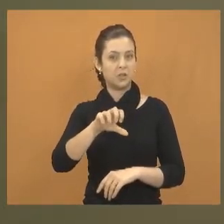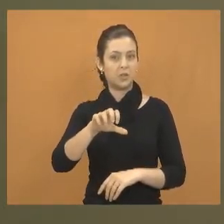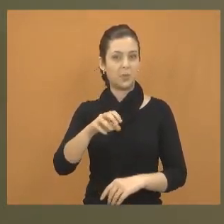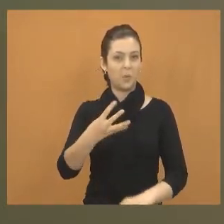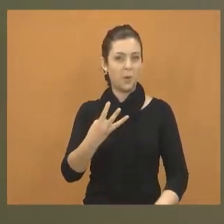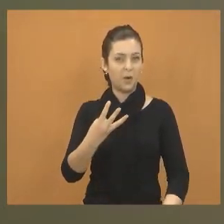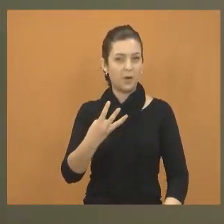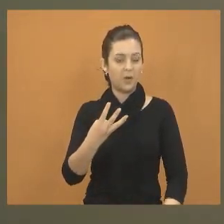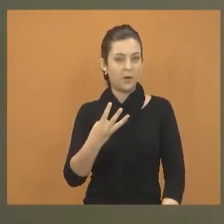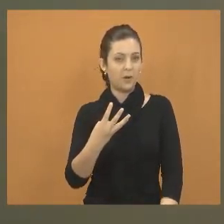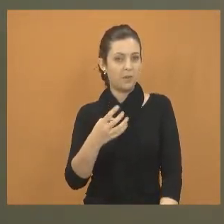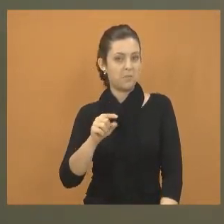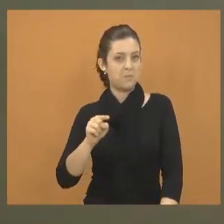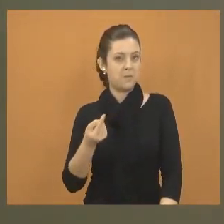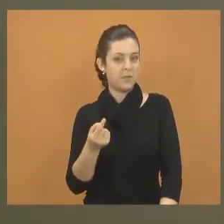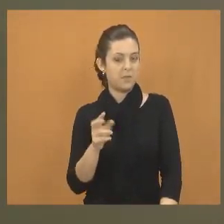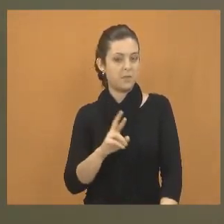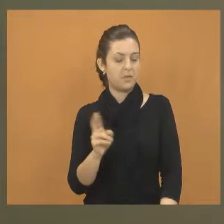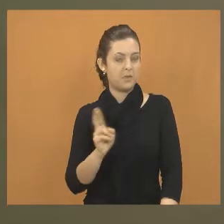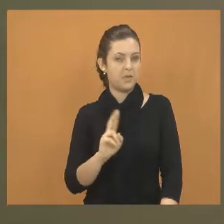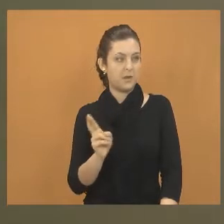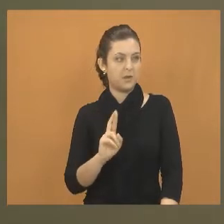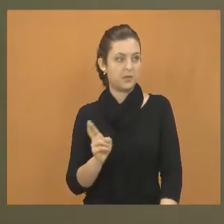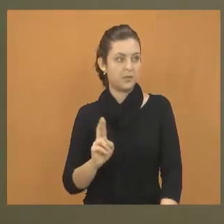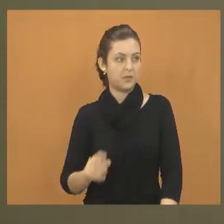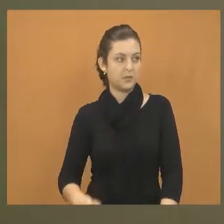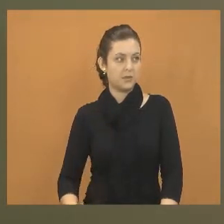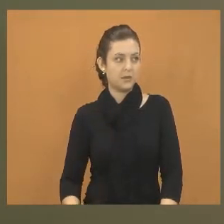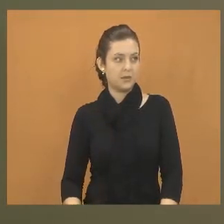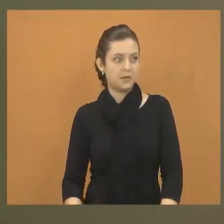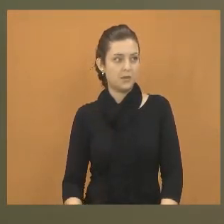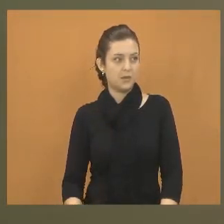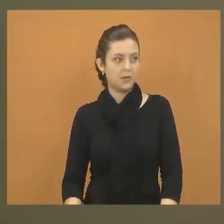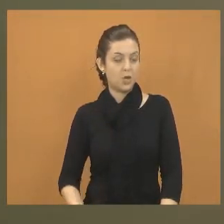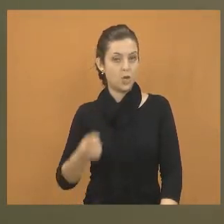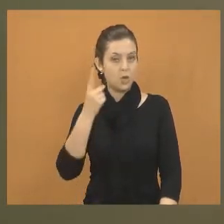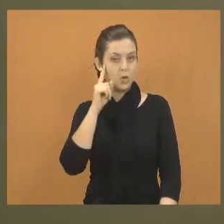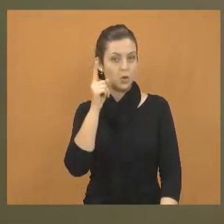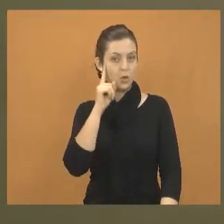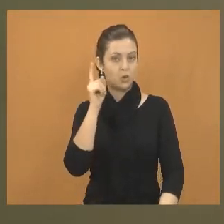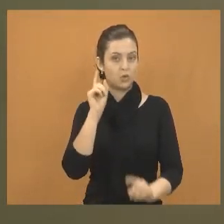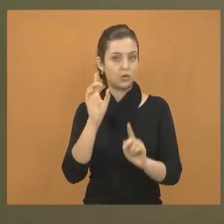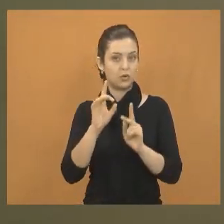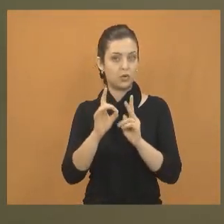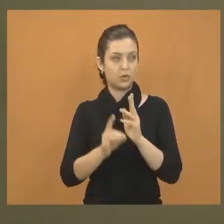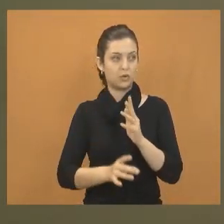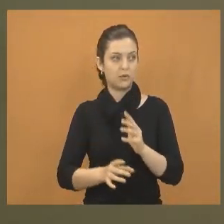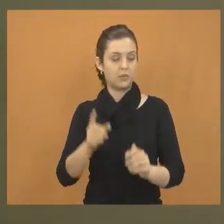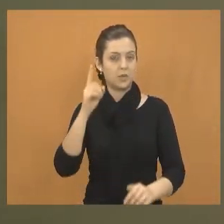594 mil reais por dia.